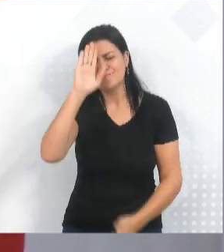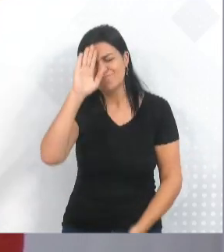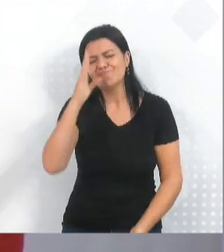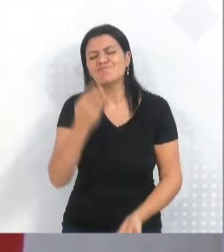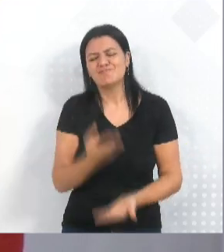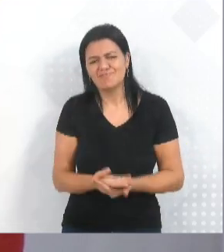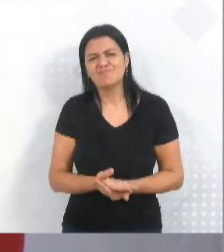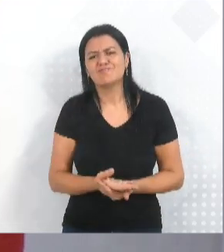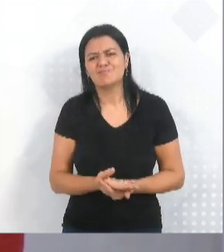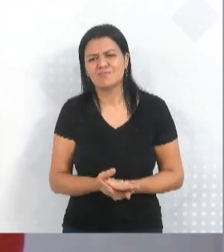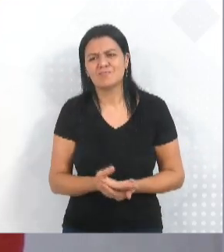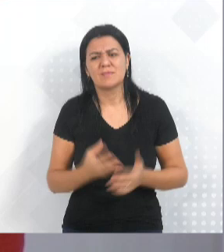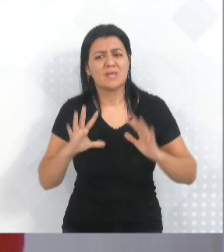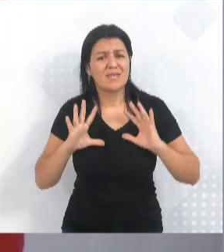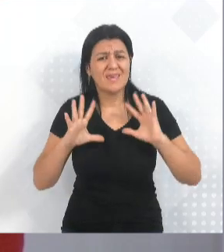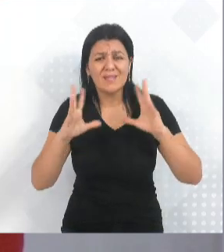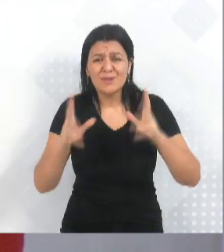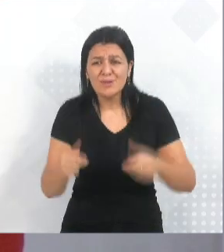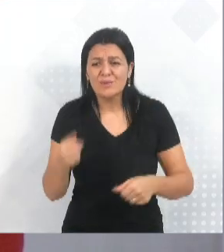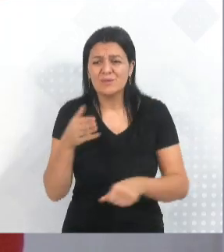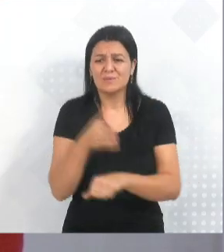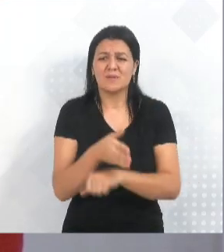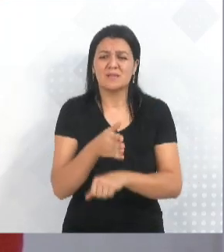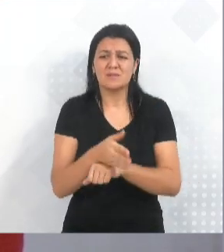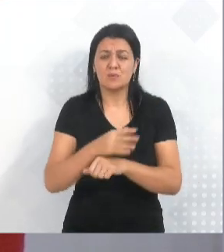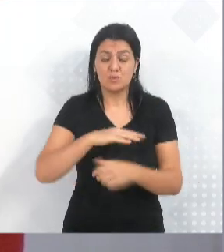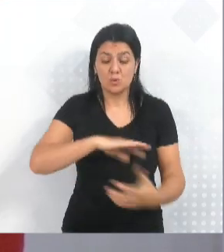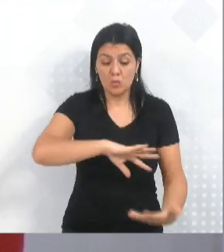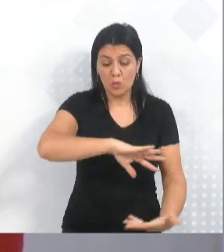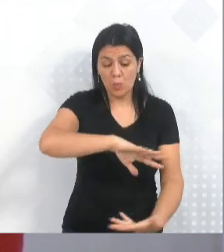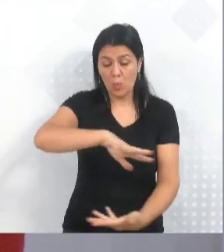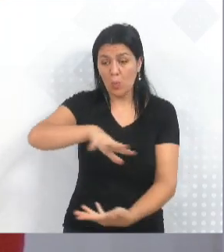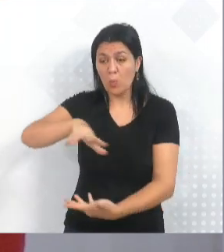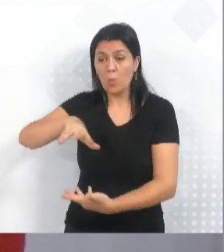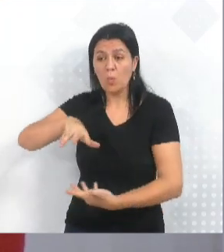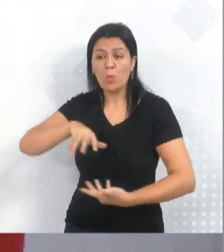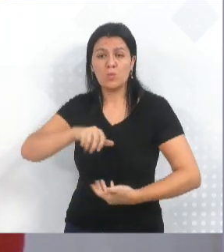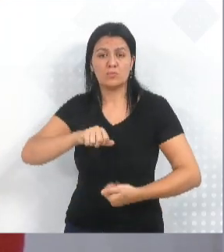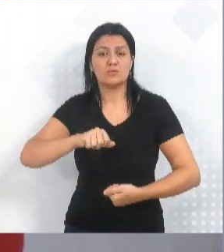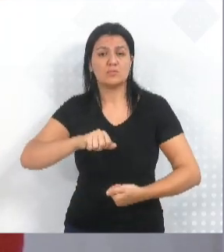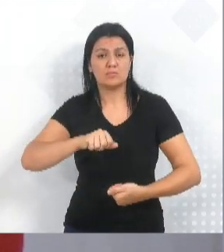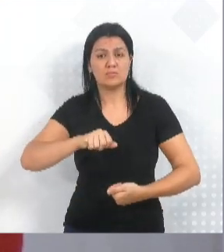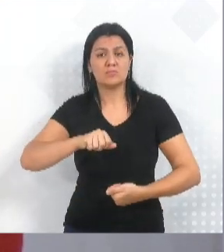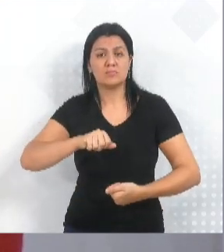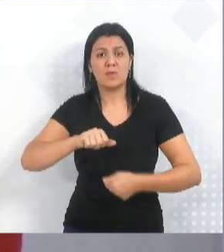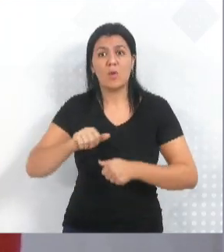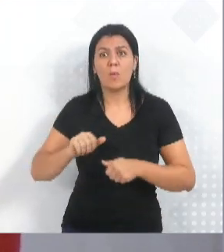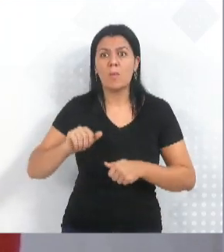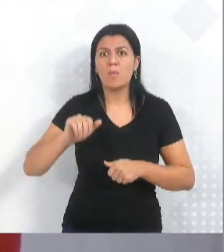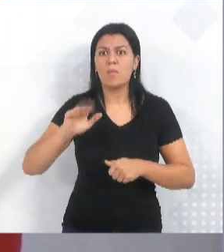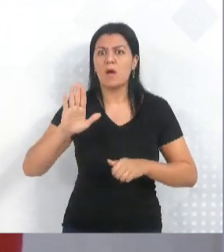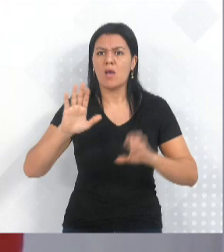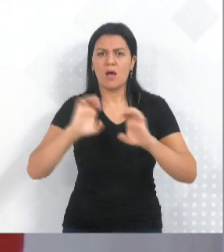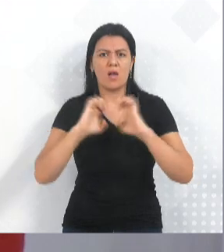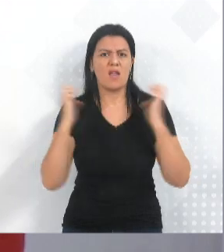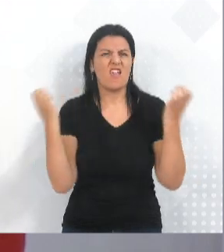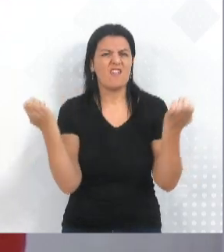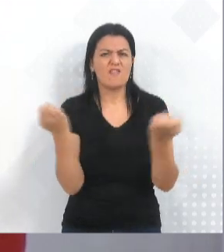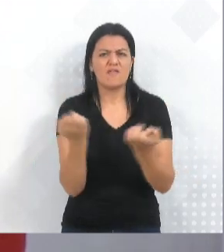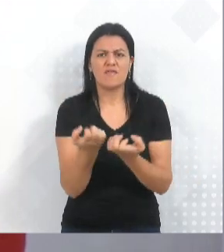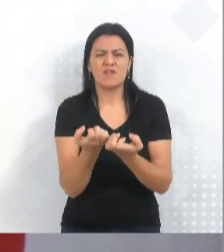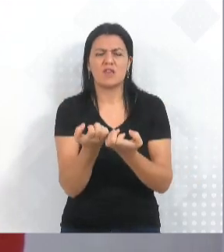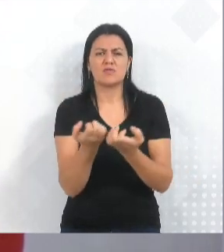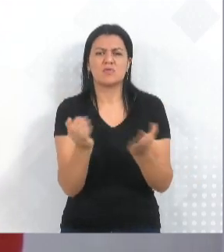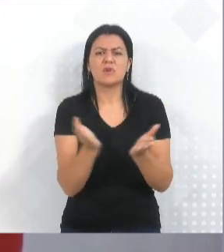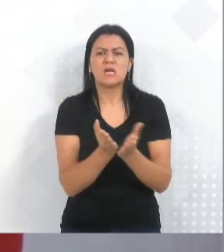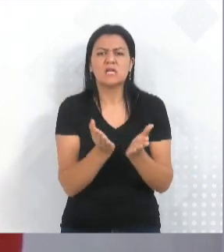que participam no mundo inteiro, a Marcha para Jesus acontece, é o maior evento gospel a céus abertos do